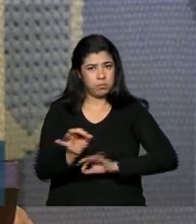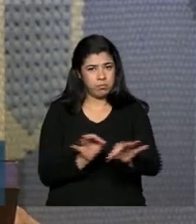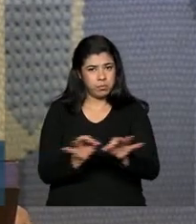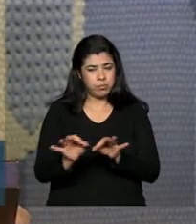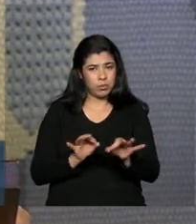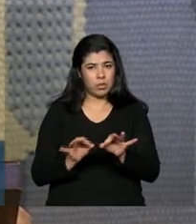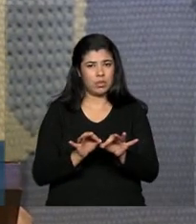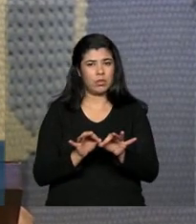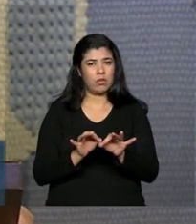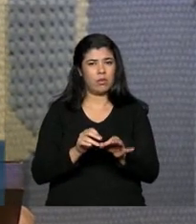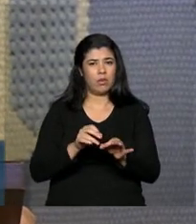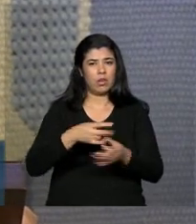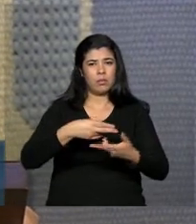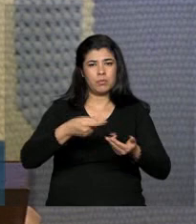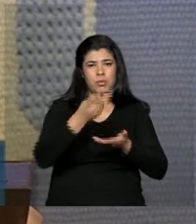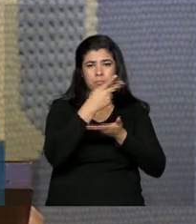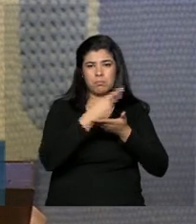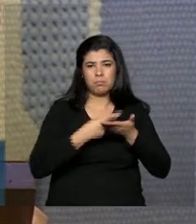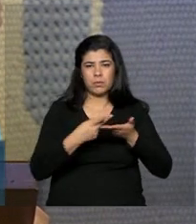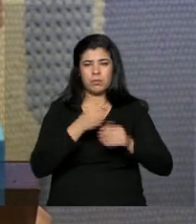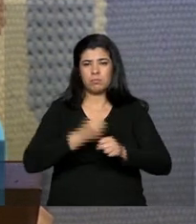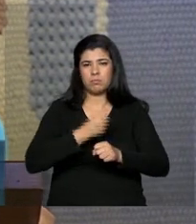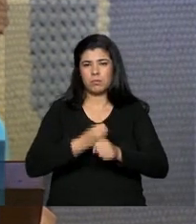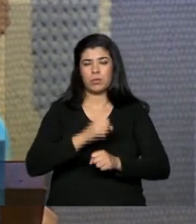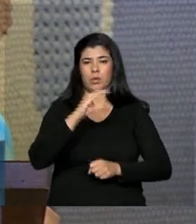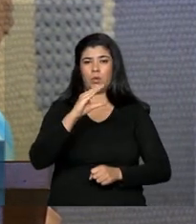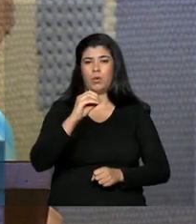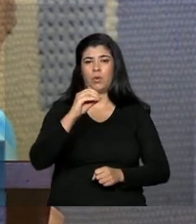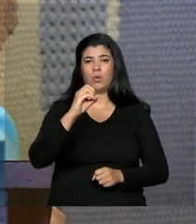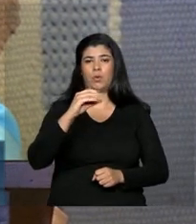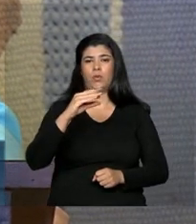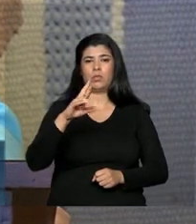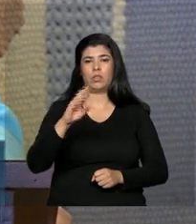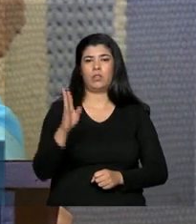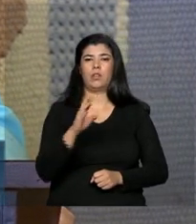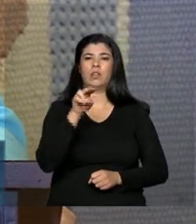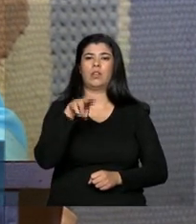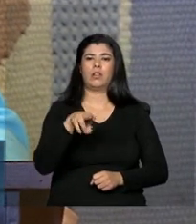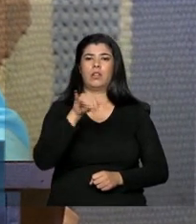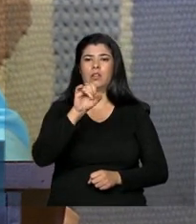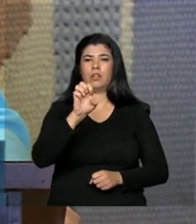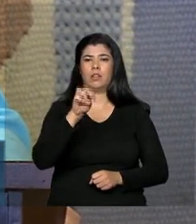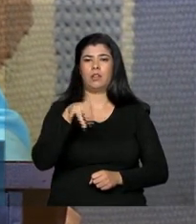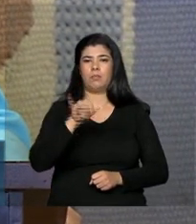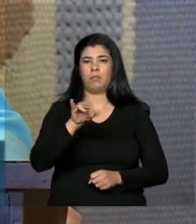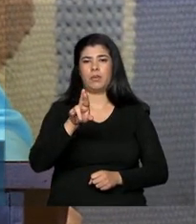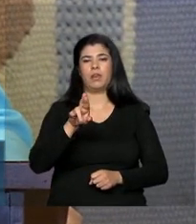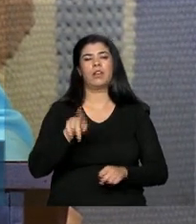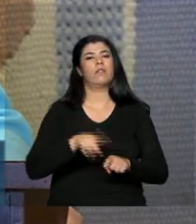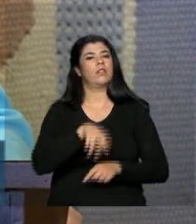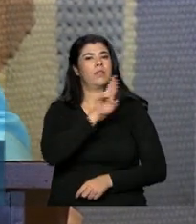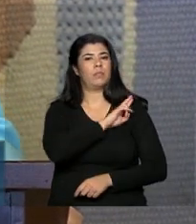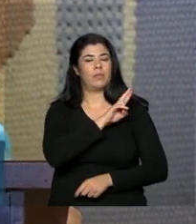Este arquiteto, Oscar Niemeyer, que é responsável pela construção de